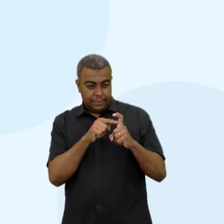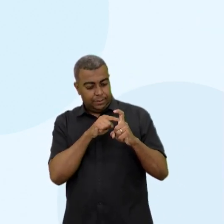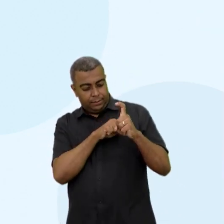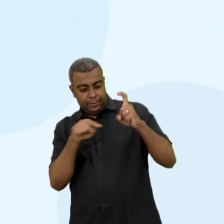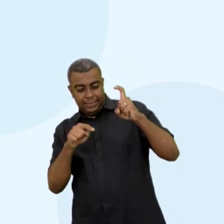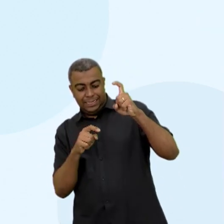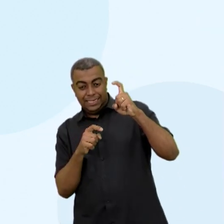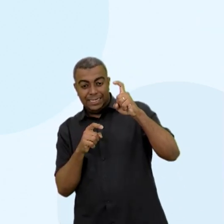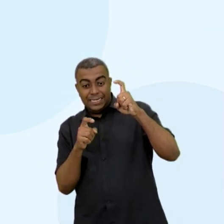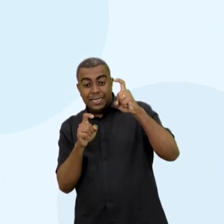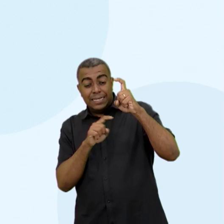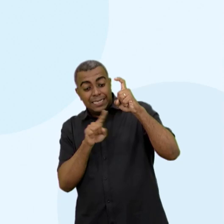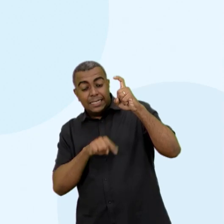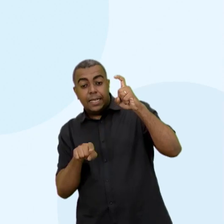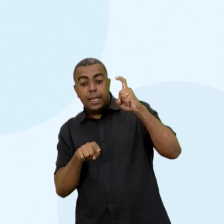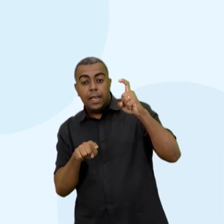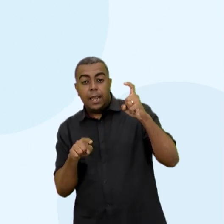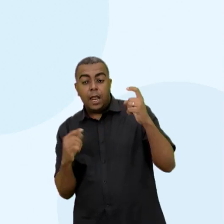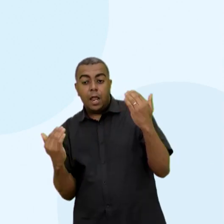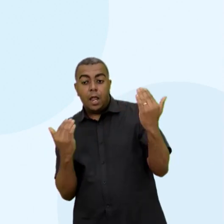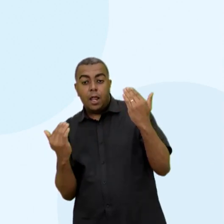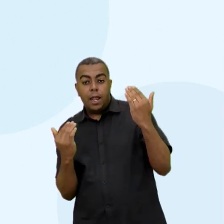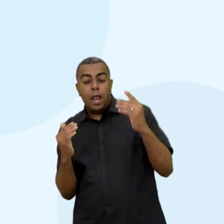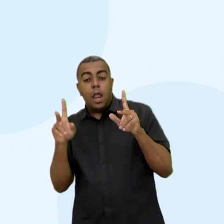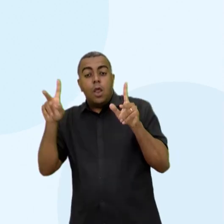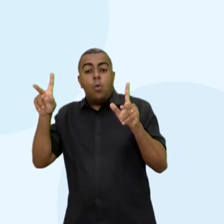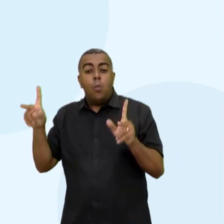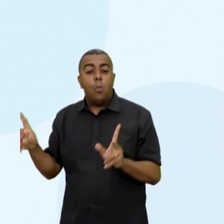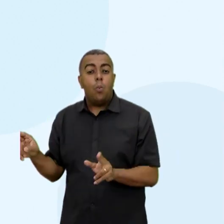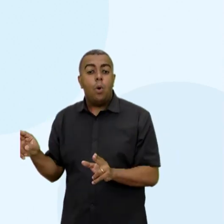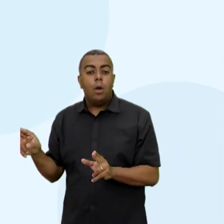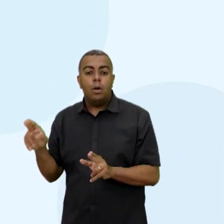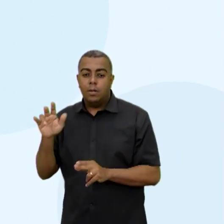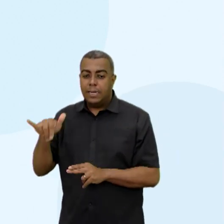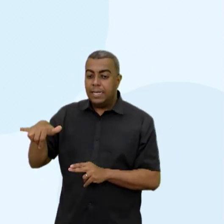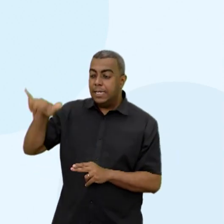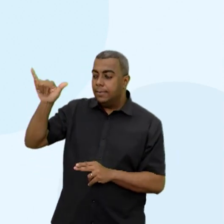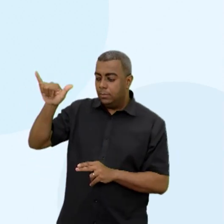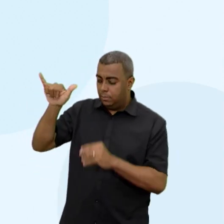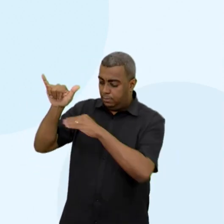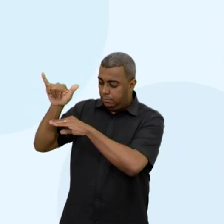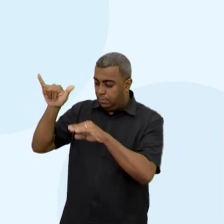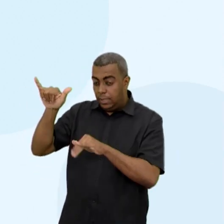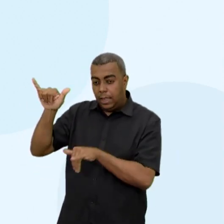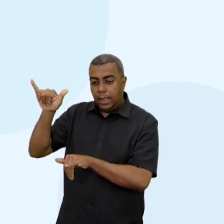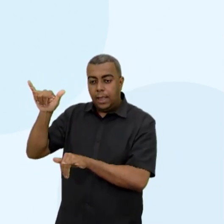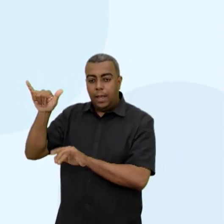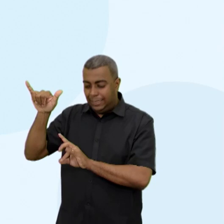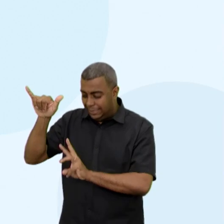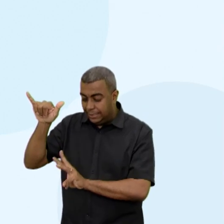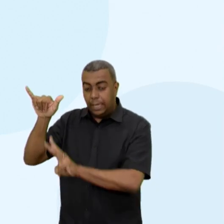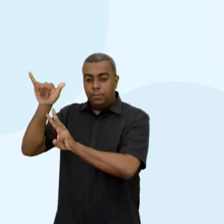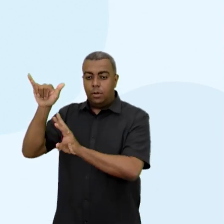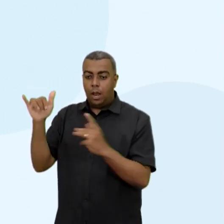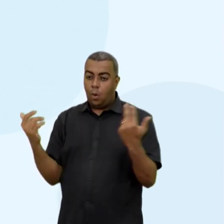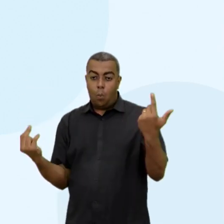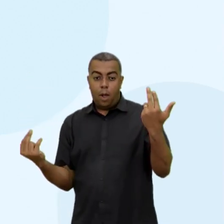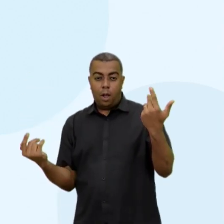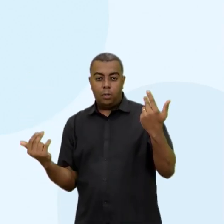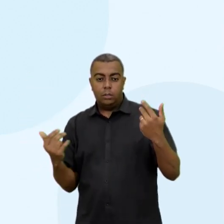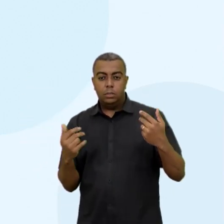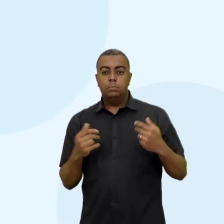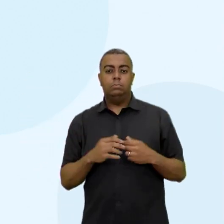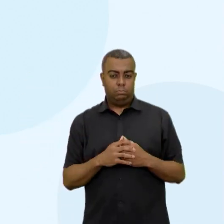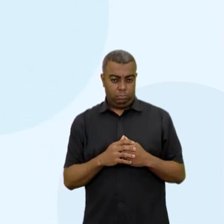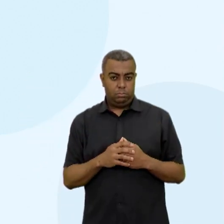Z, ele é proporcional, né, equivalente ao Y sobre o W. Essa é uma possibilidade, tá certo? Que a gente